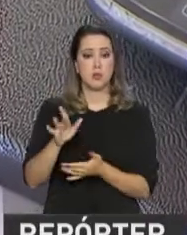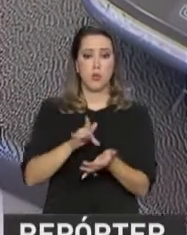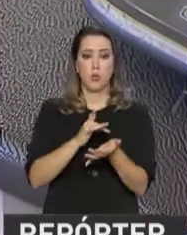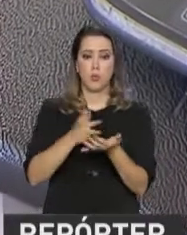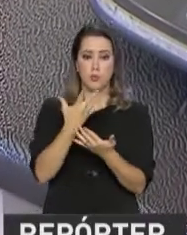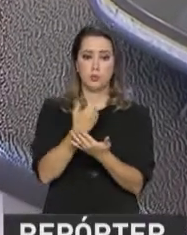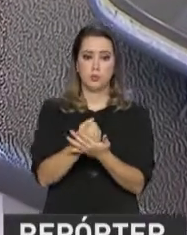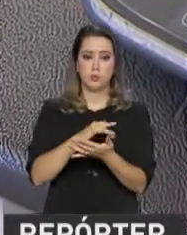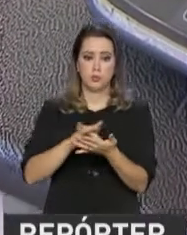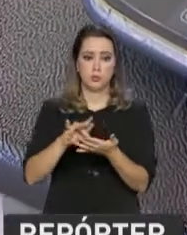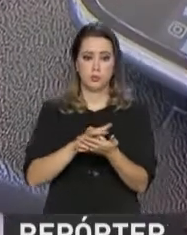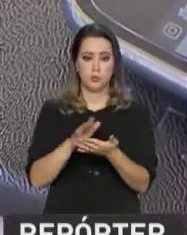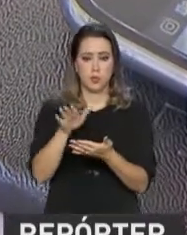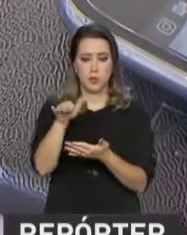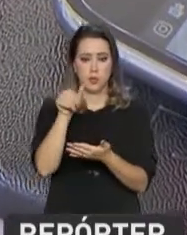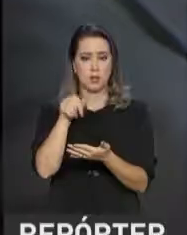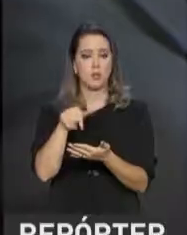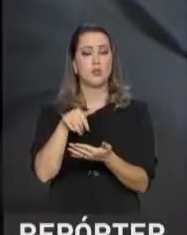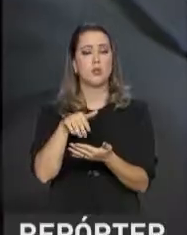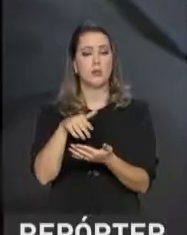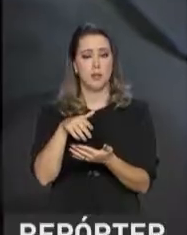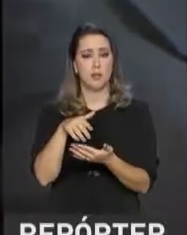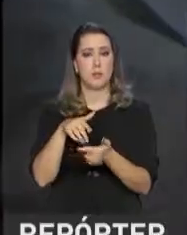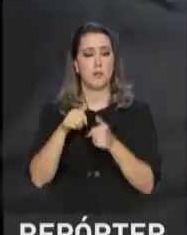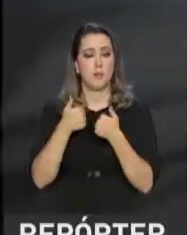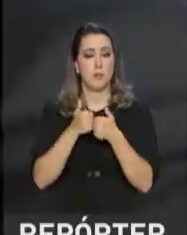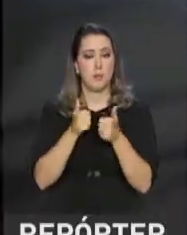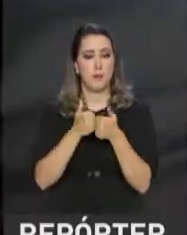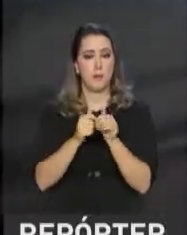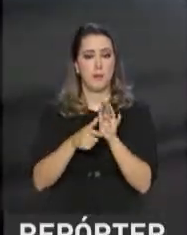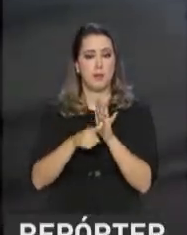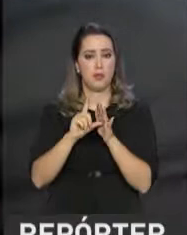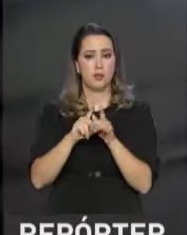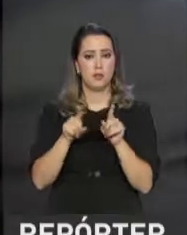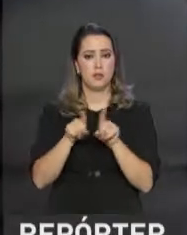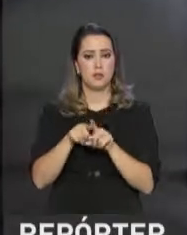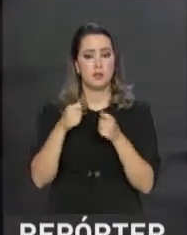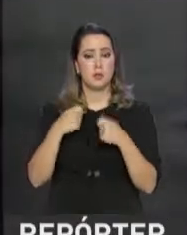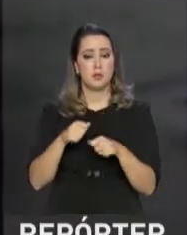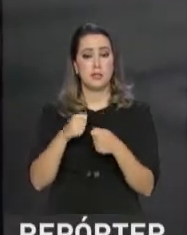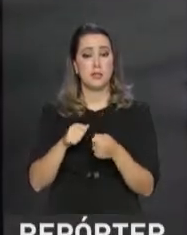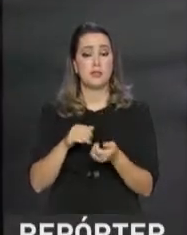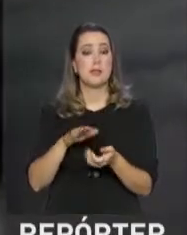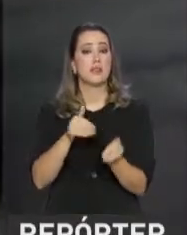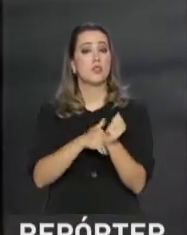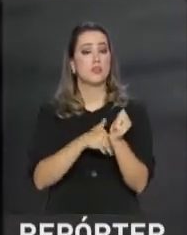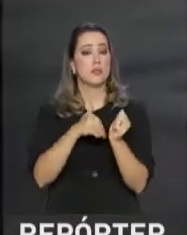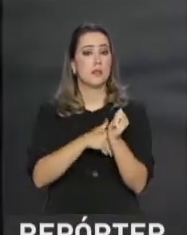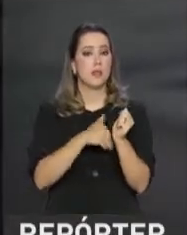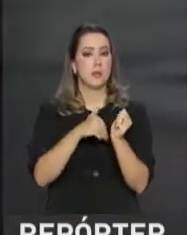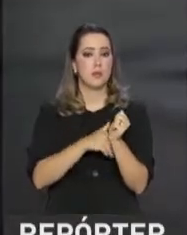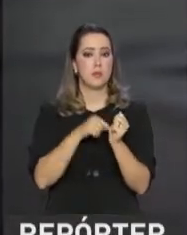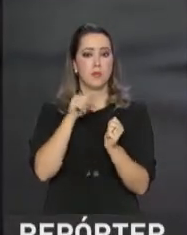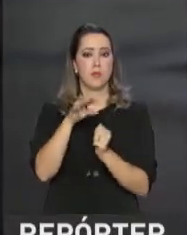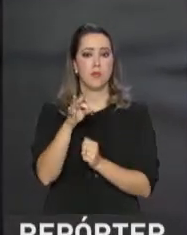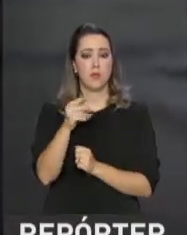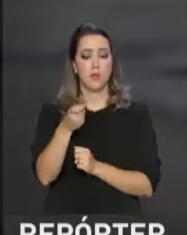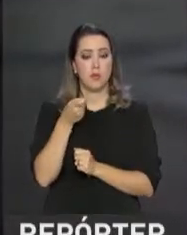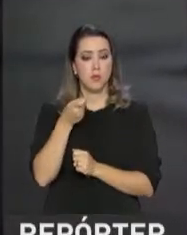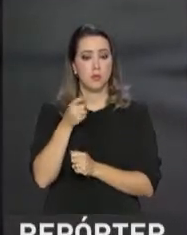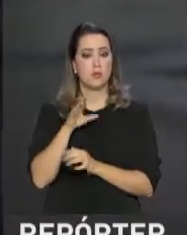de celular para chamar o transporte. Antes de sair, o servidor coloca uma senha de identificação no aplicativo do